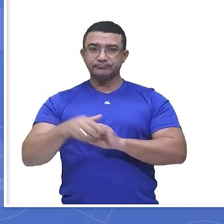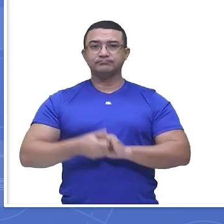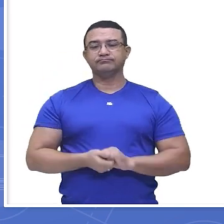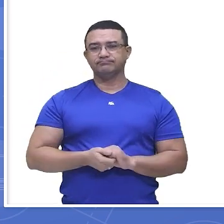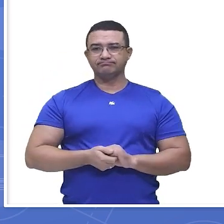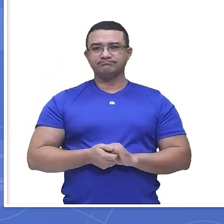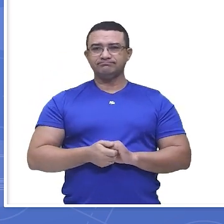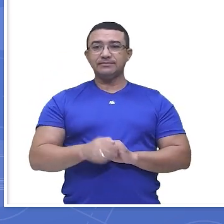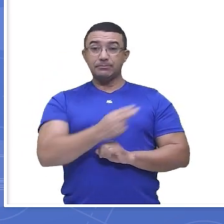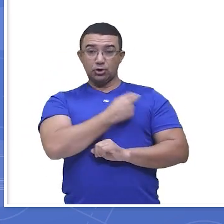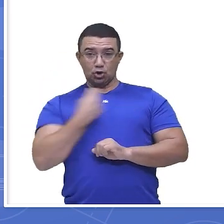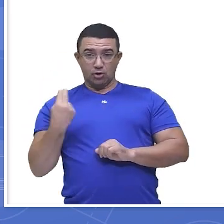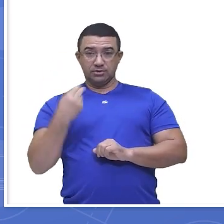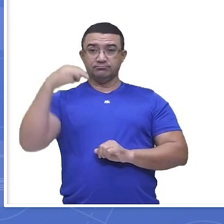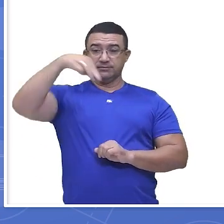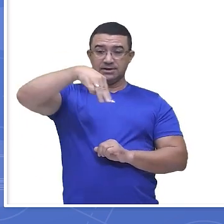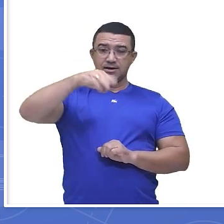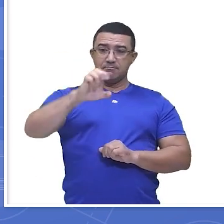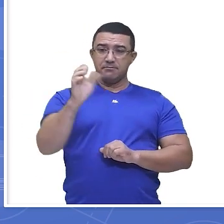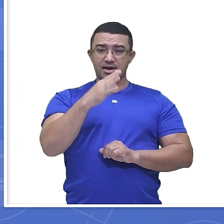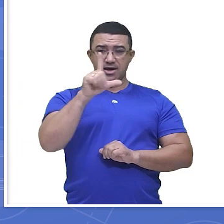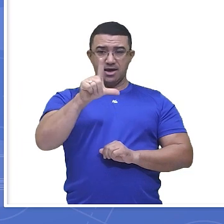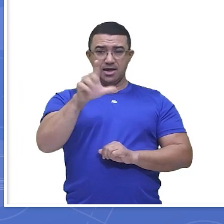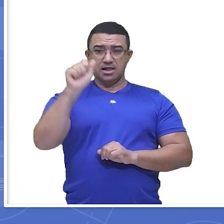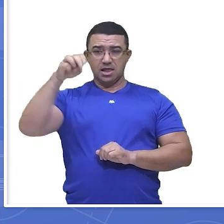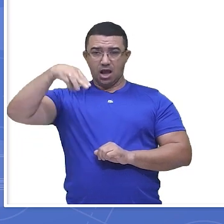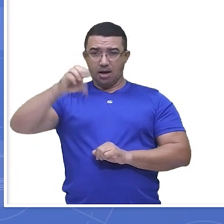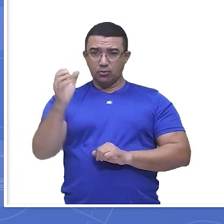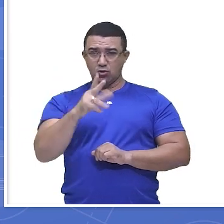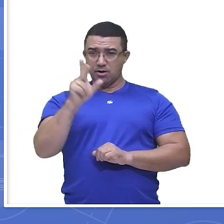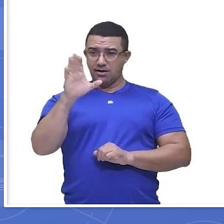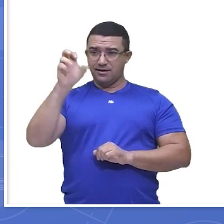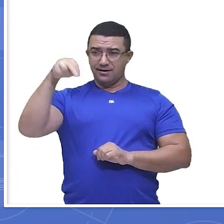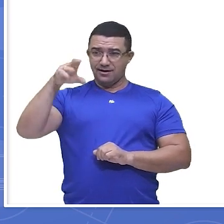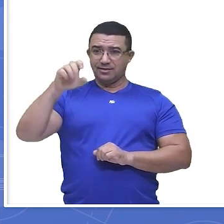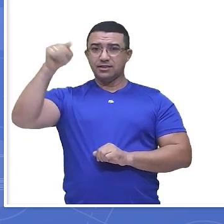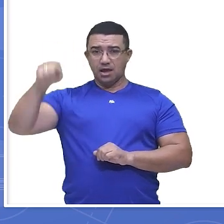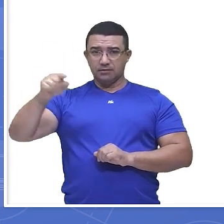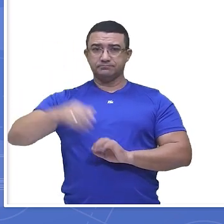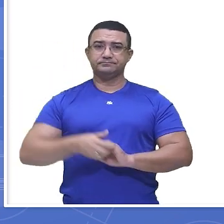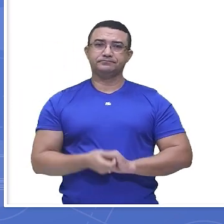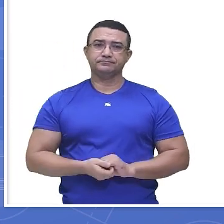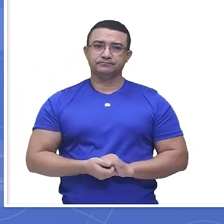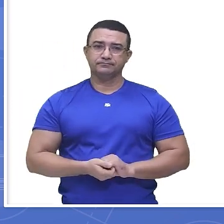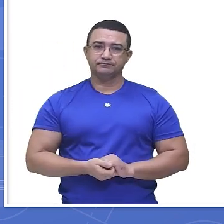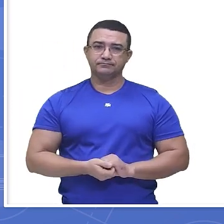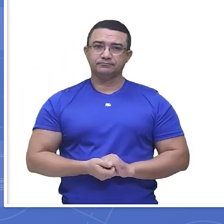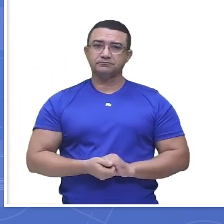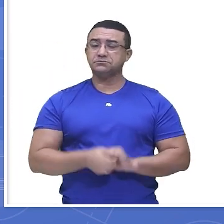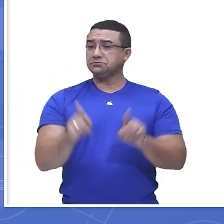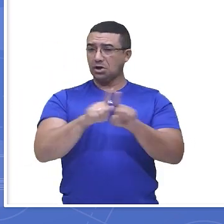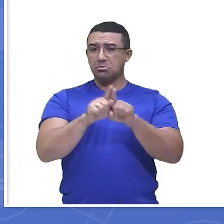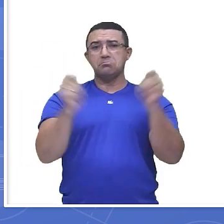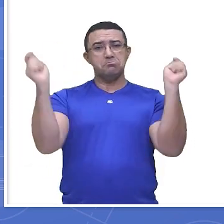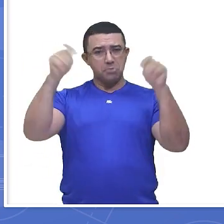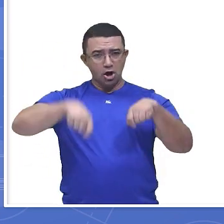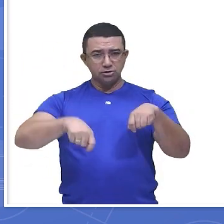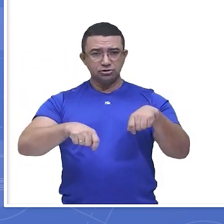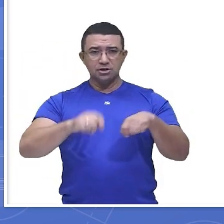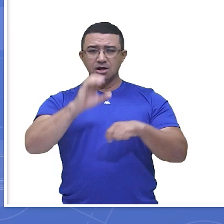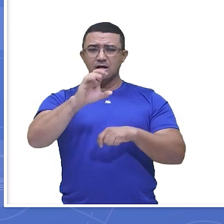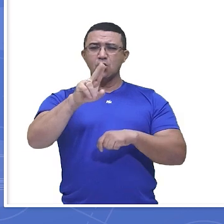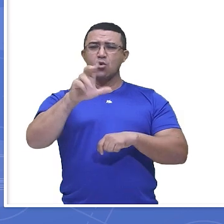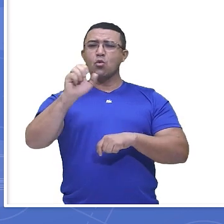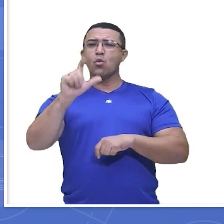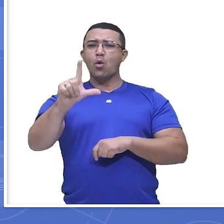llamo René. Qual é tu nome? Mi nome é, vamos imaginar outra pessoa aqui, Carmen. O